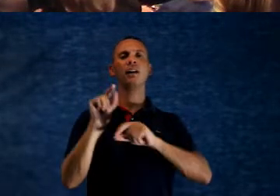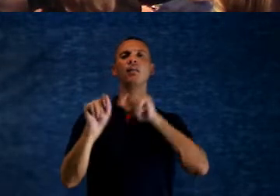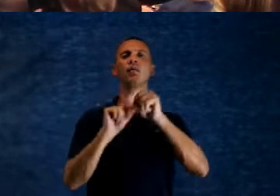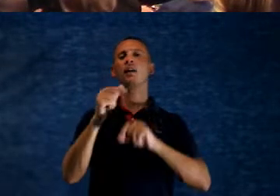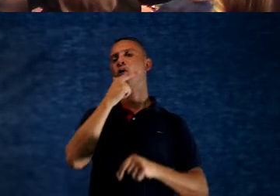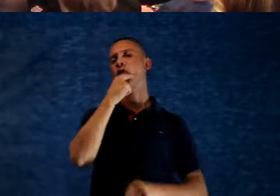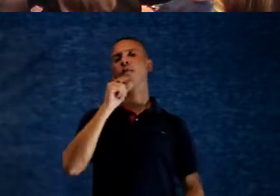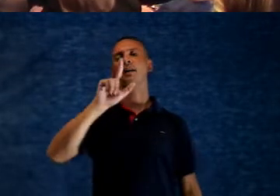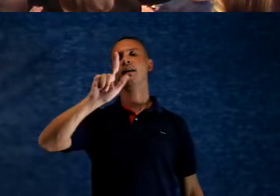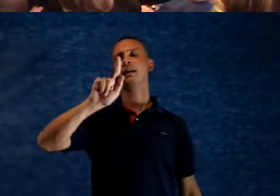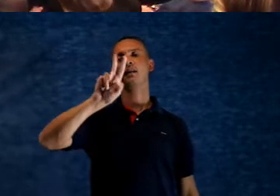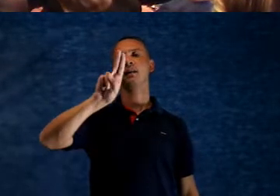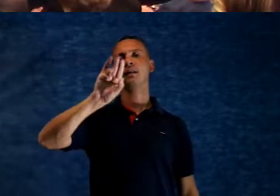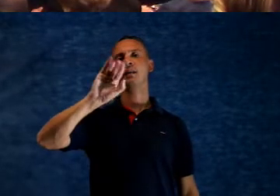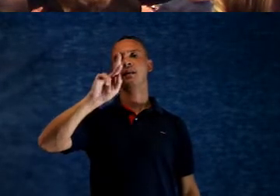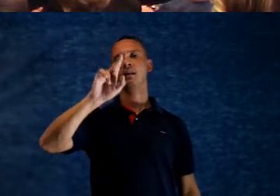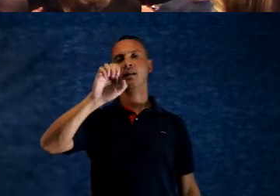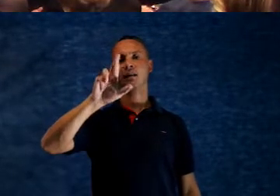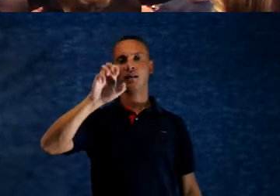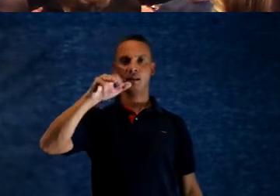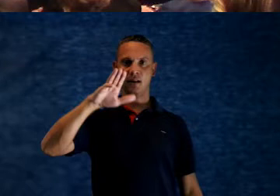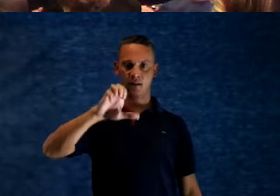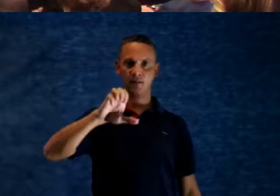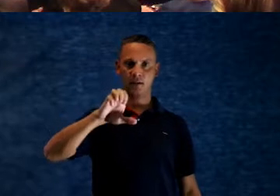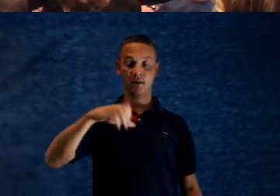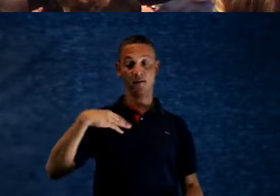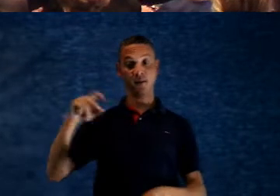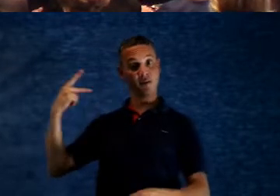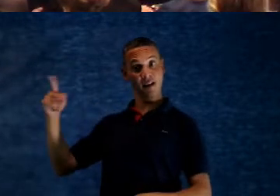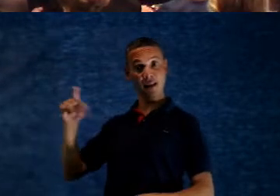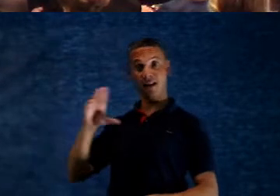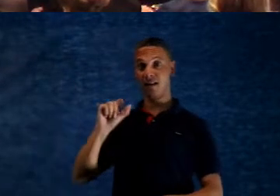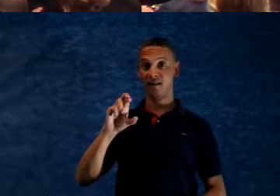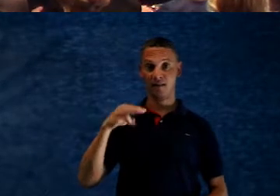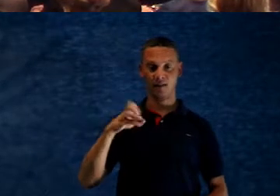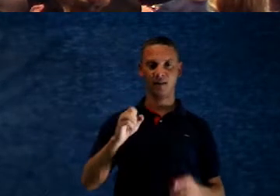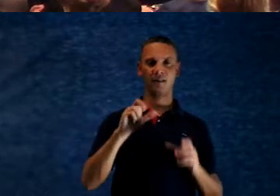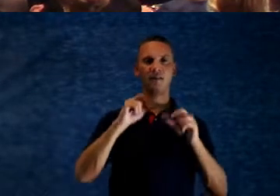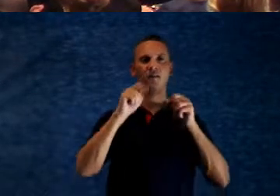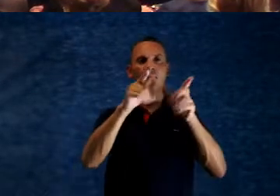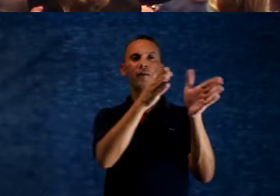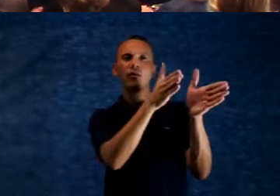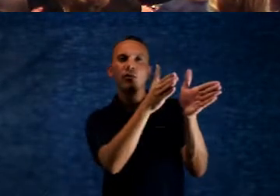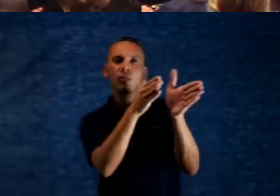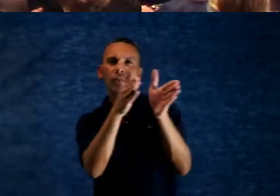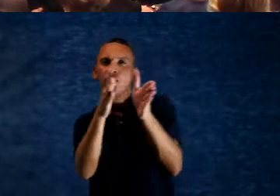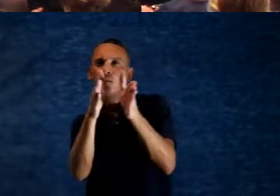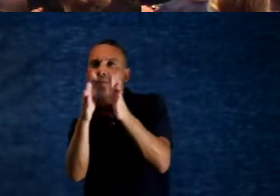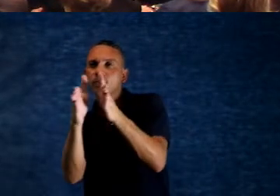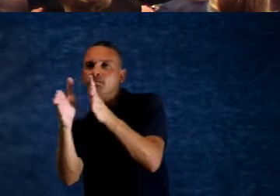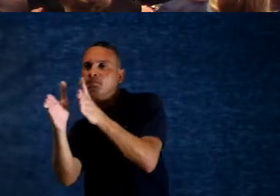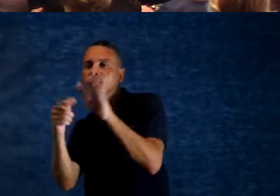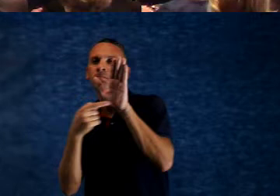por Guilherme Schneider Guimarães, filho de Carmen Schneider Guimarães, o vídeo registra o momento